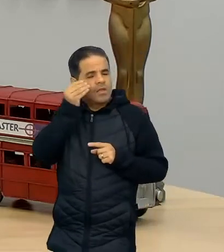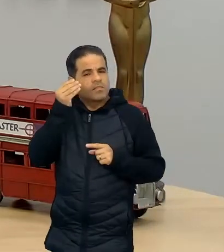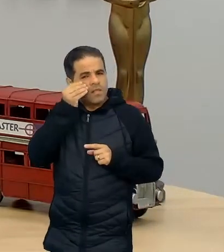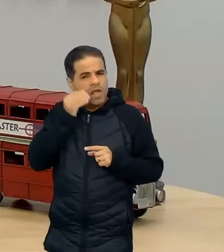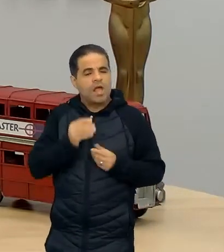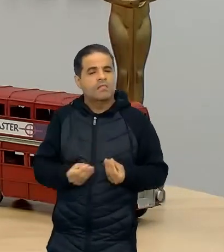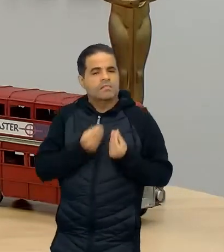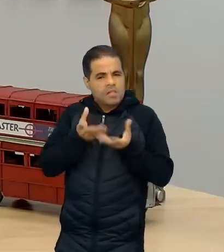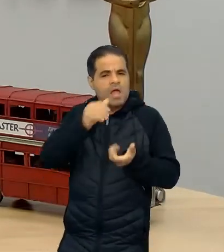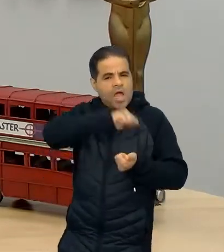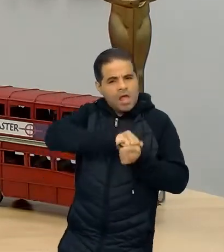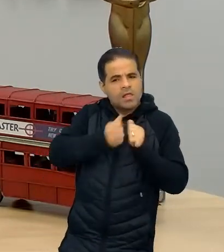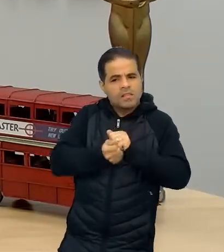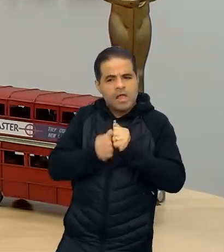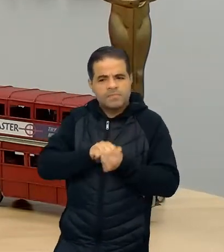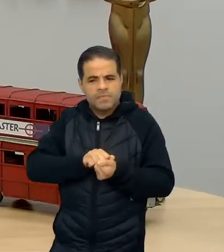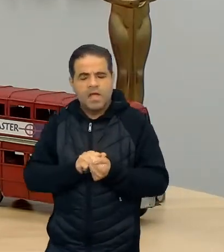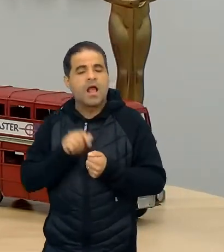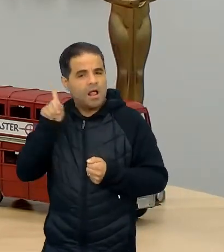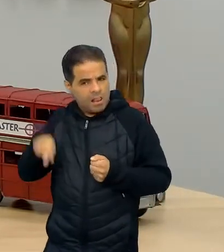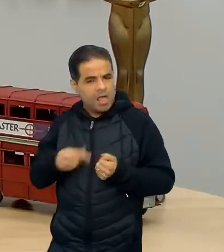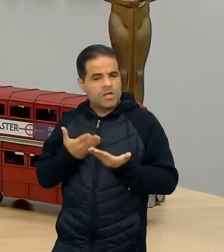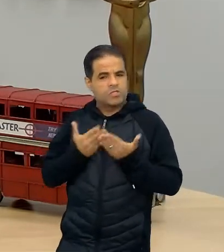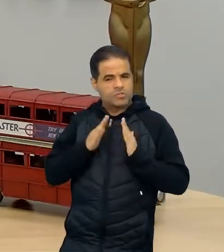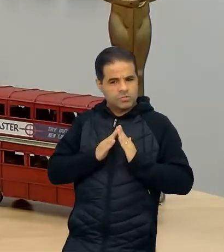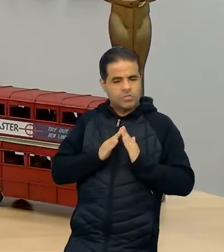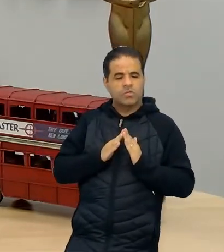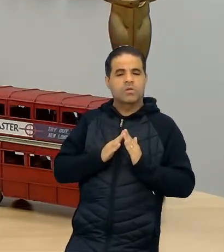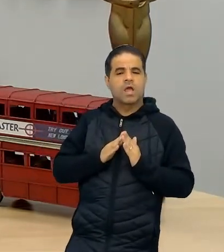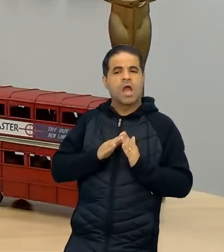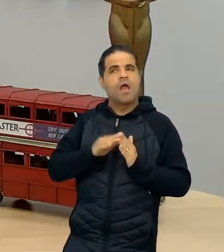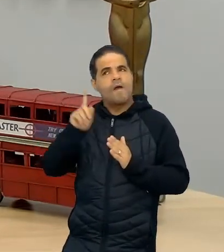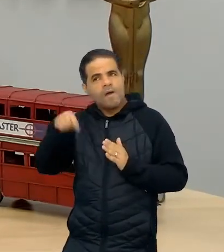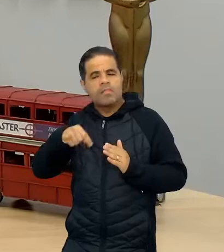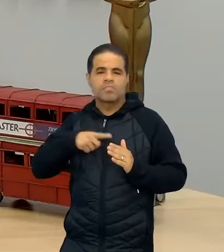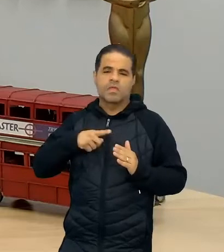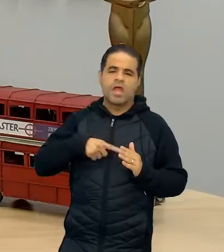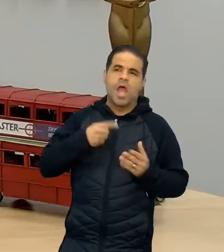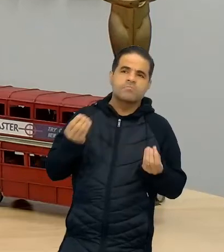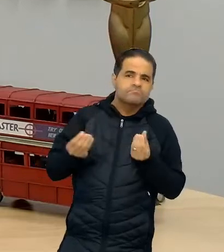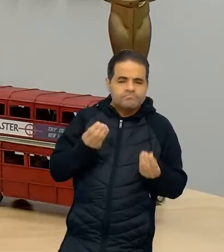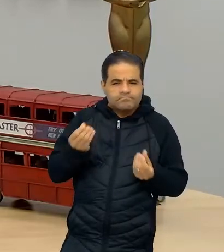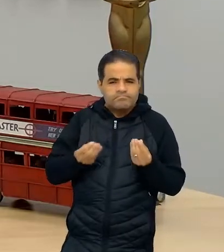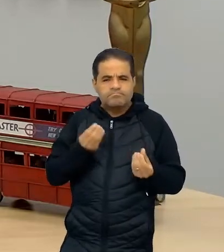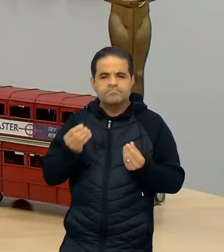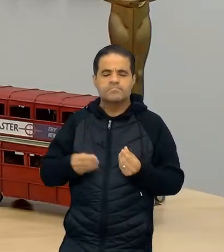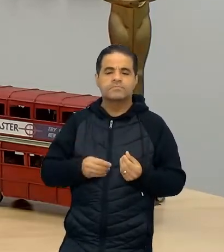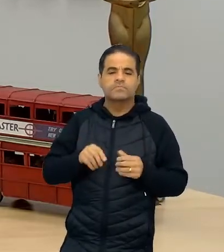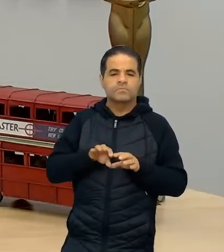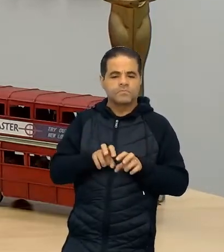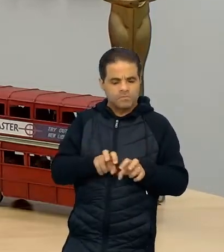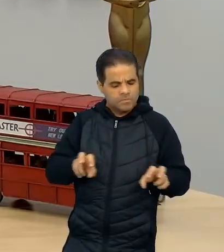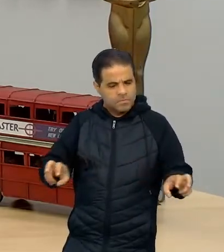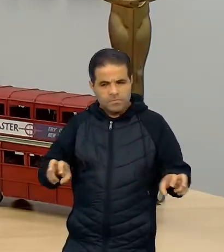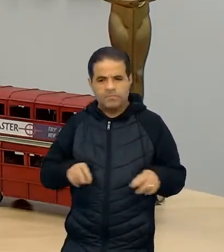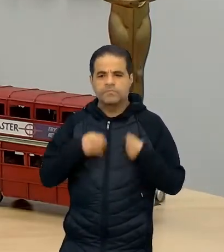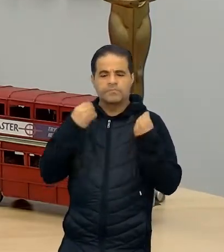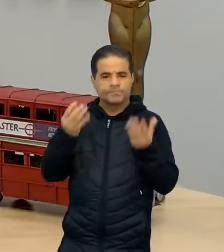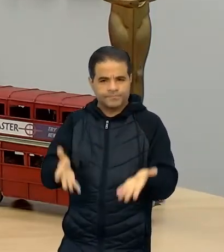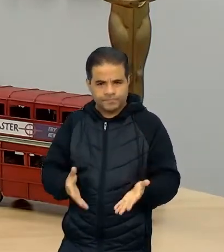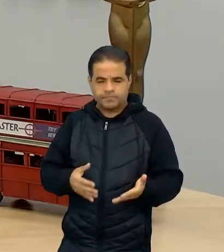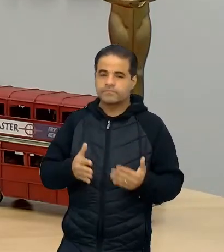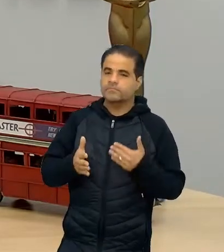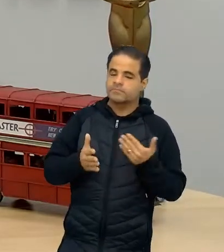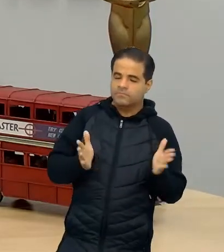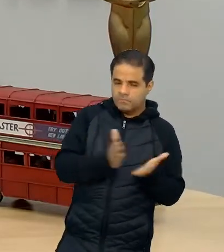claro, adaptar na escola, porque a gente sabe, lá eles não vão ter argola, mas eles têm o banco sueco, que dá para fazer